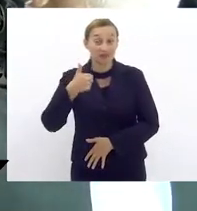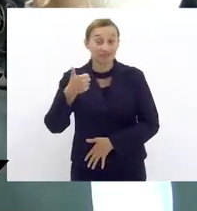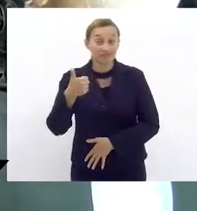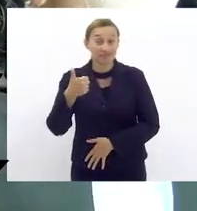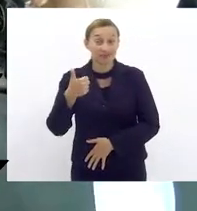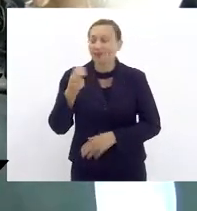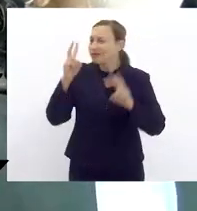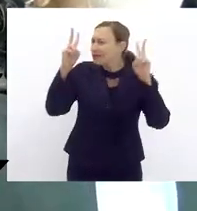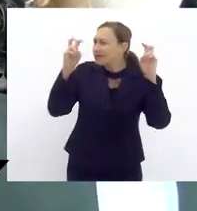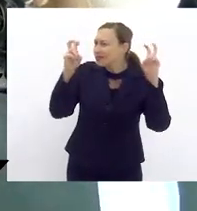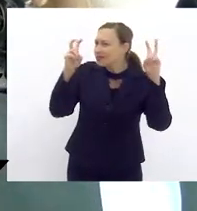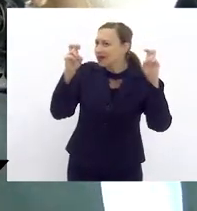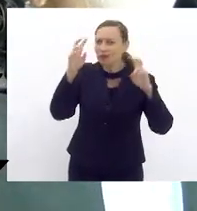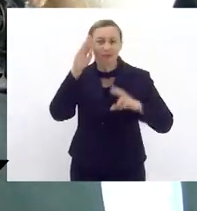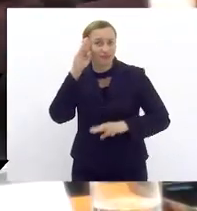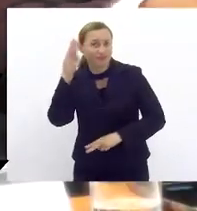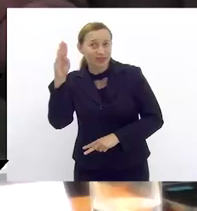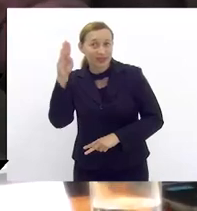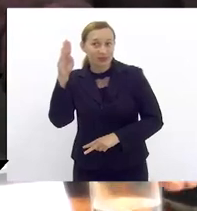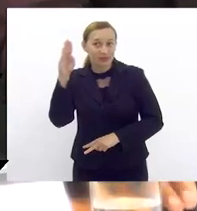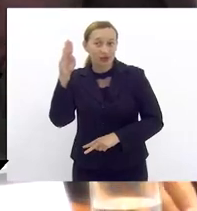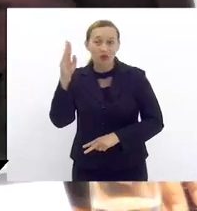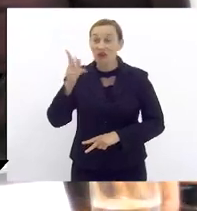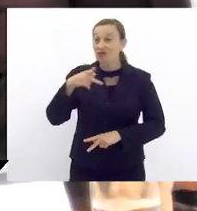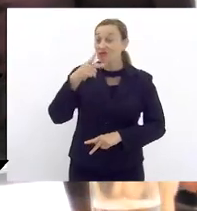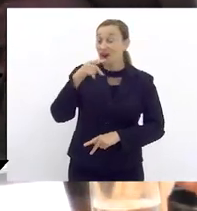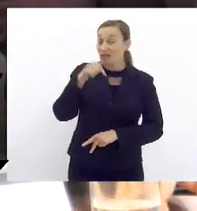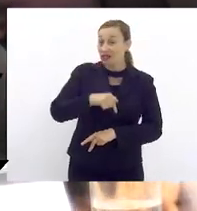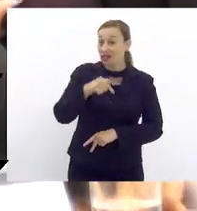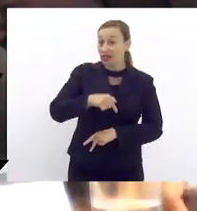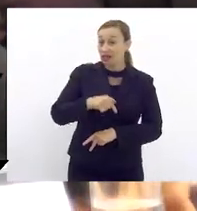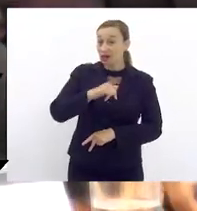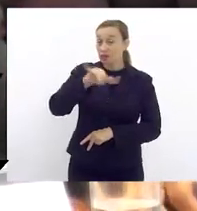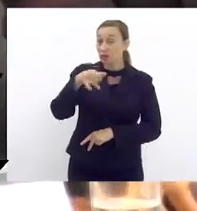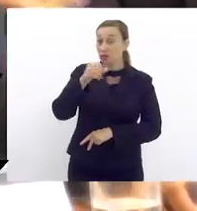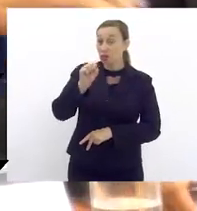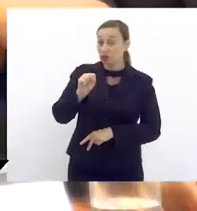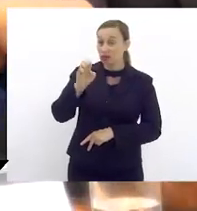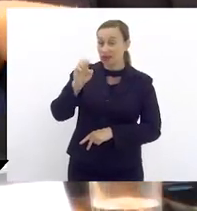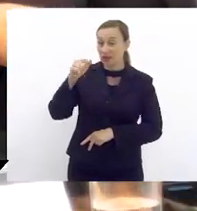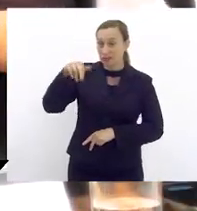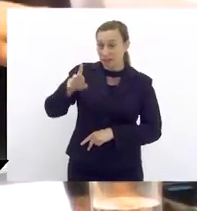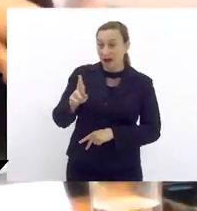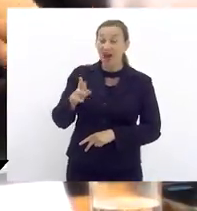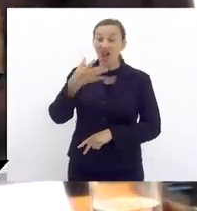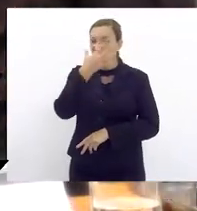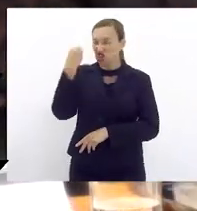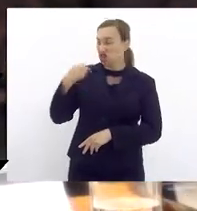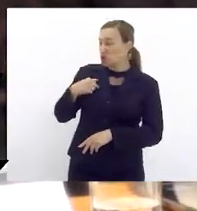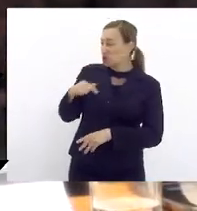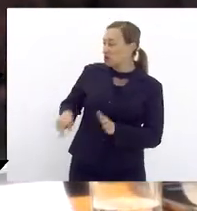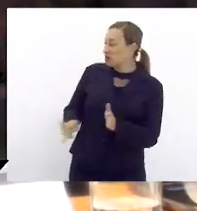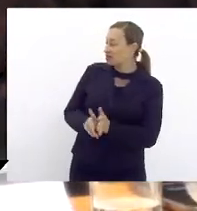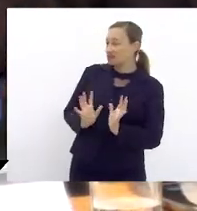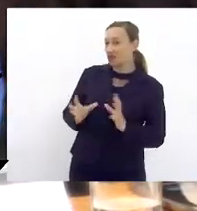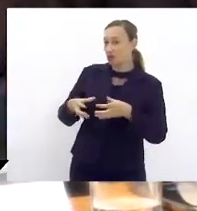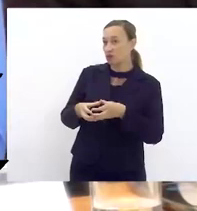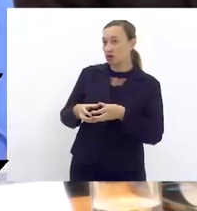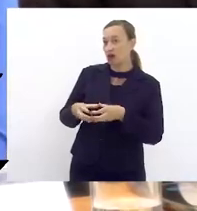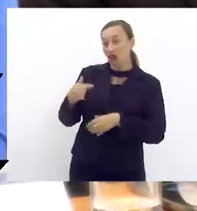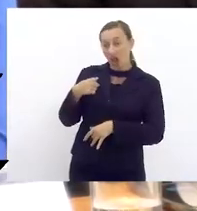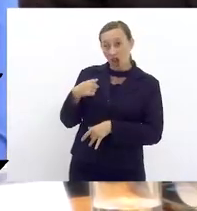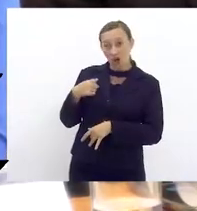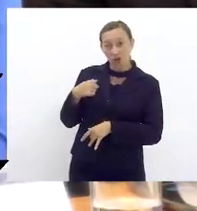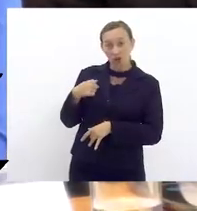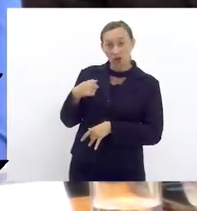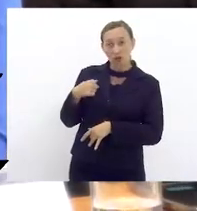esse tema que é tão fundamental falava aqui para o josémar que ele esqueceu que eu faço parte dessa comissão falei eu sou suplente Mas